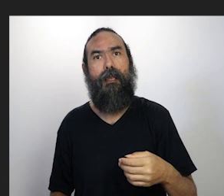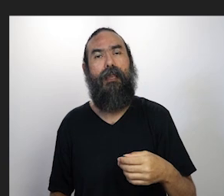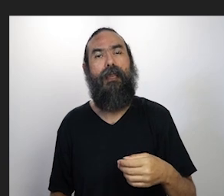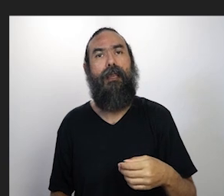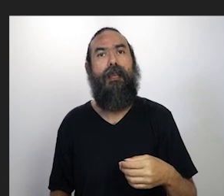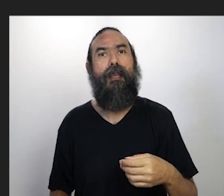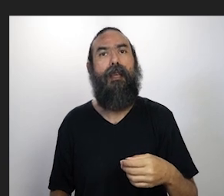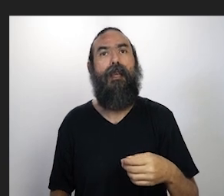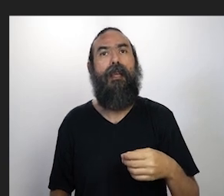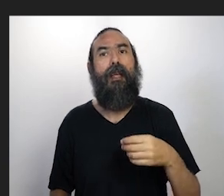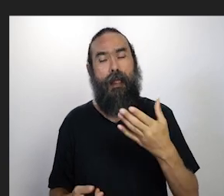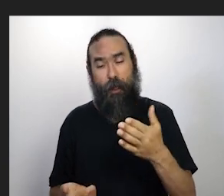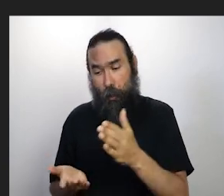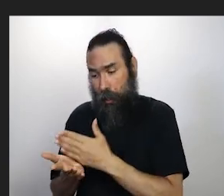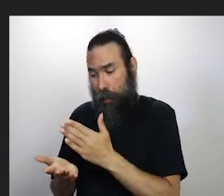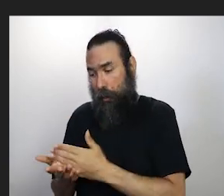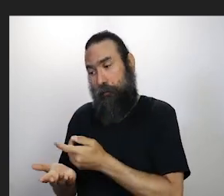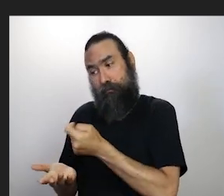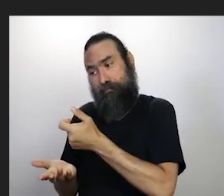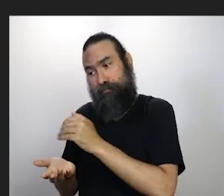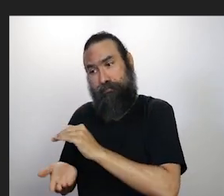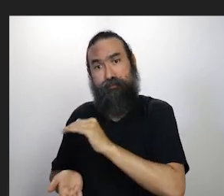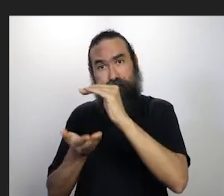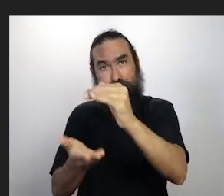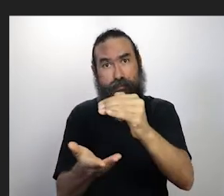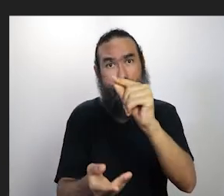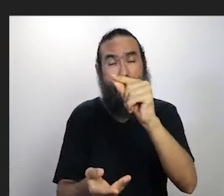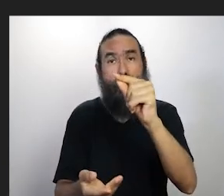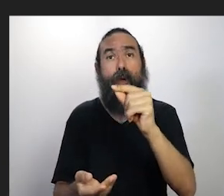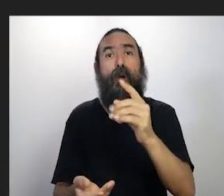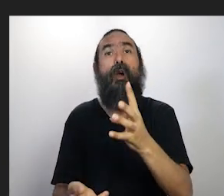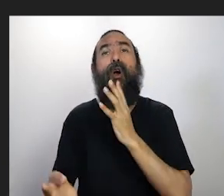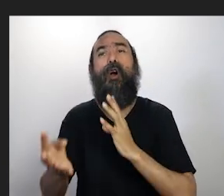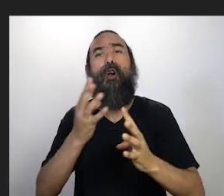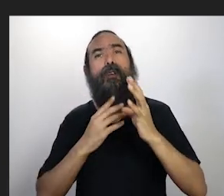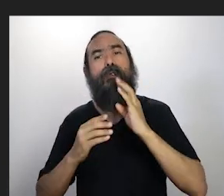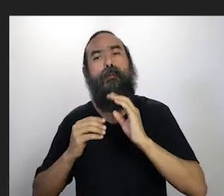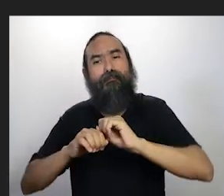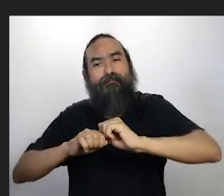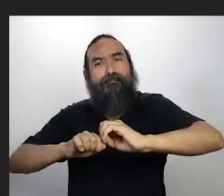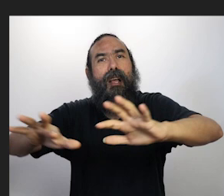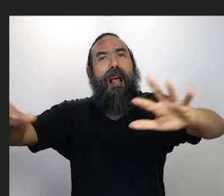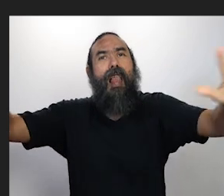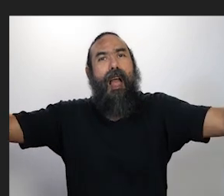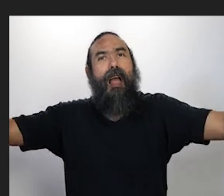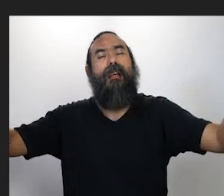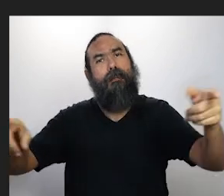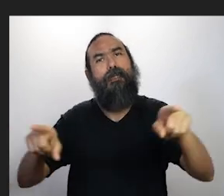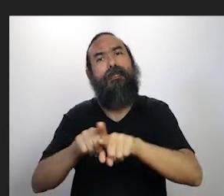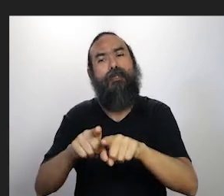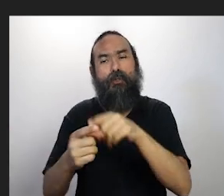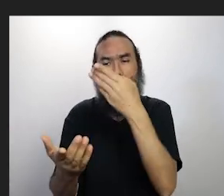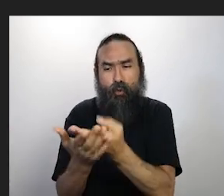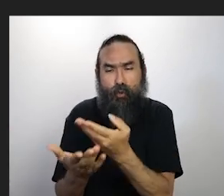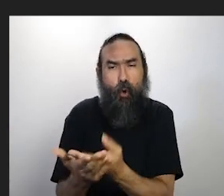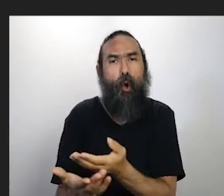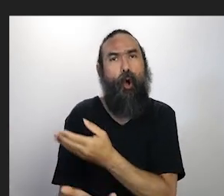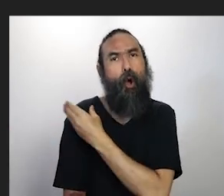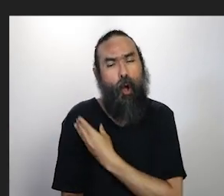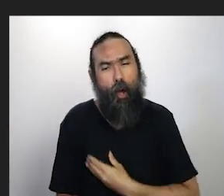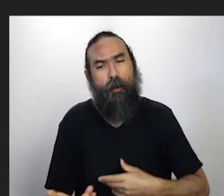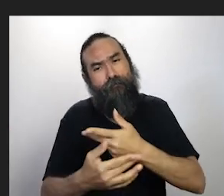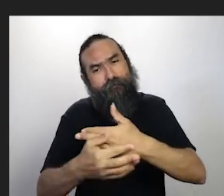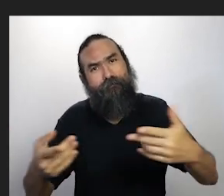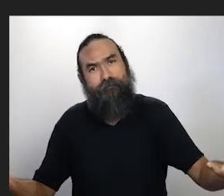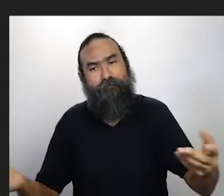também era um dos objetivos, né, além de levar o conhecimento, enfim, para escolas, para esse material complementar. Na